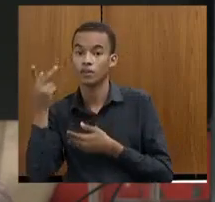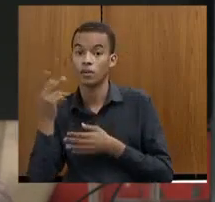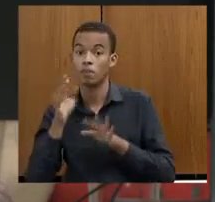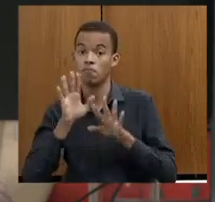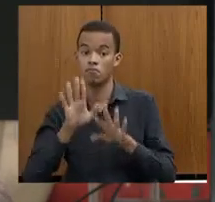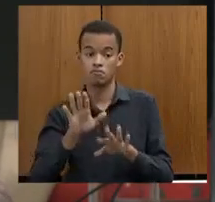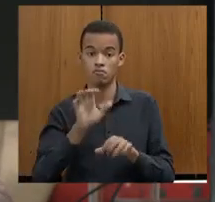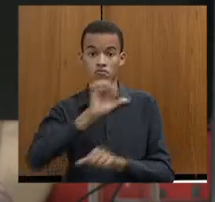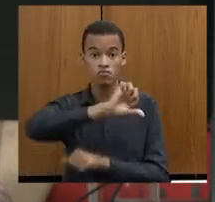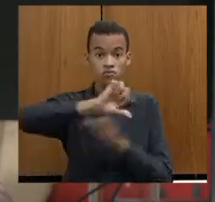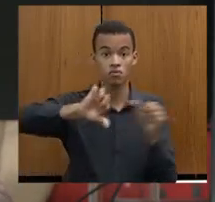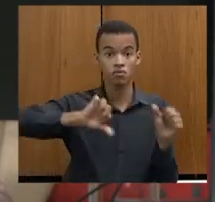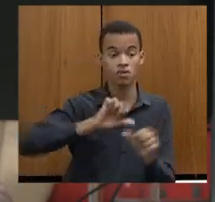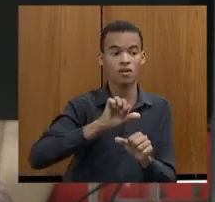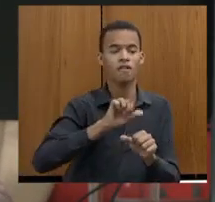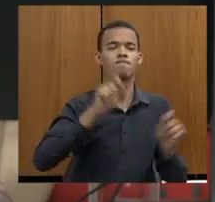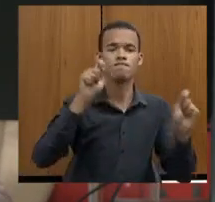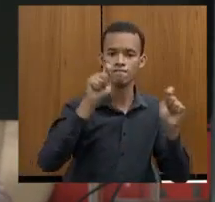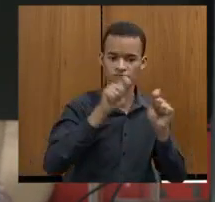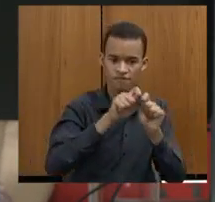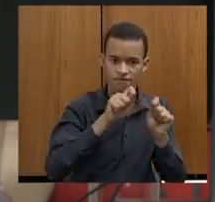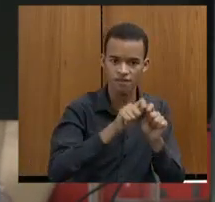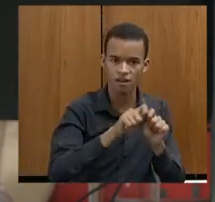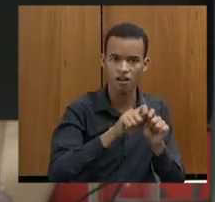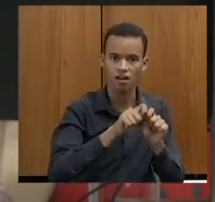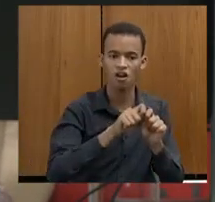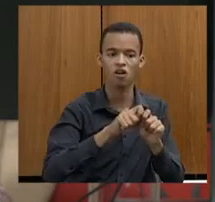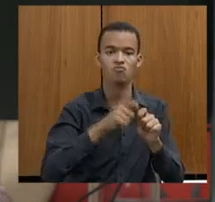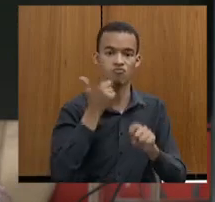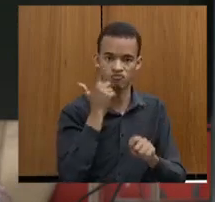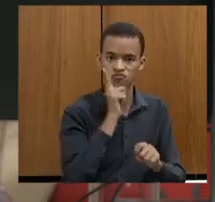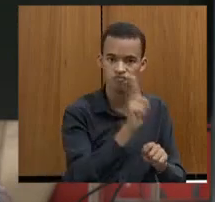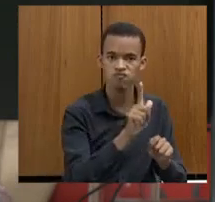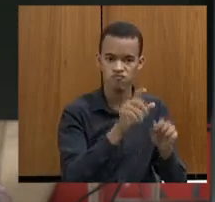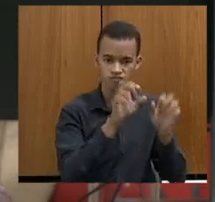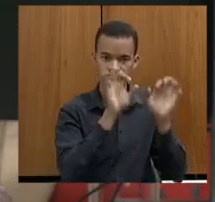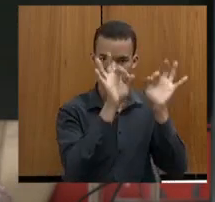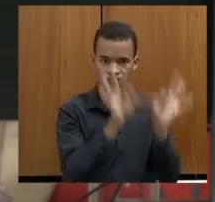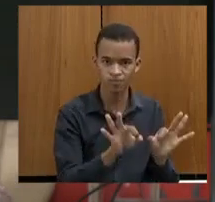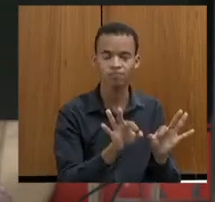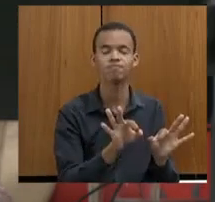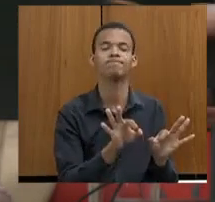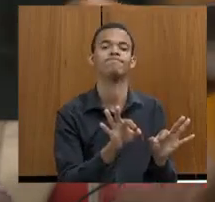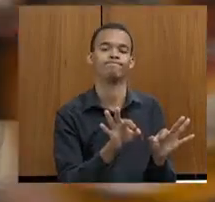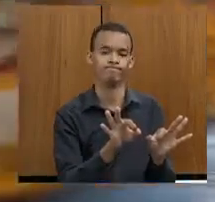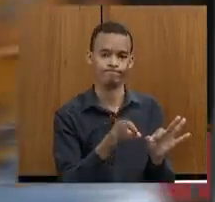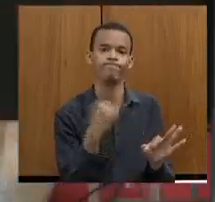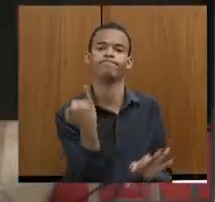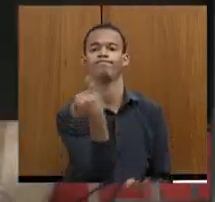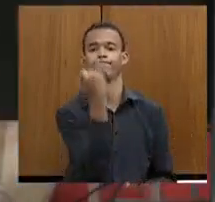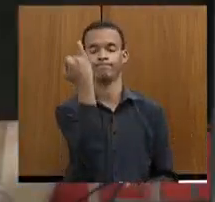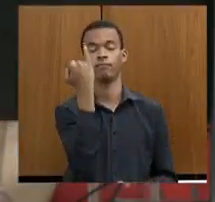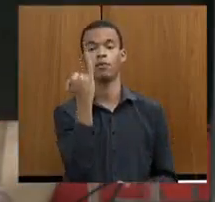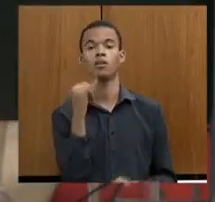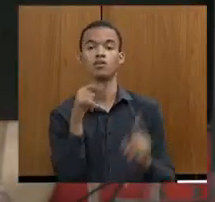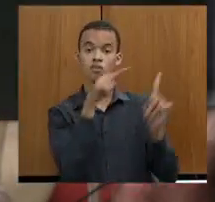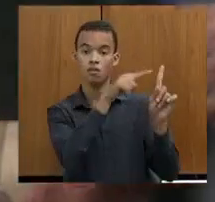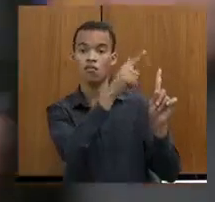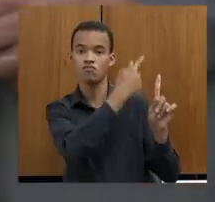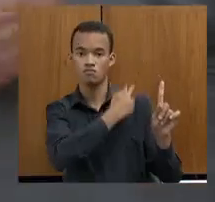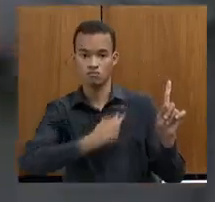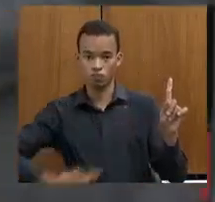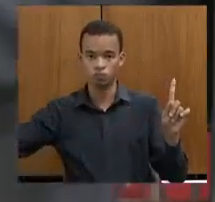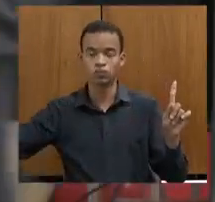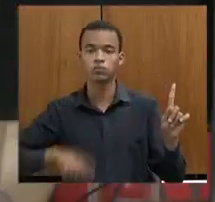resultado então foi isso que o governo Zema o governador Zema e todo o seu secretariado fez durante esse primeiro